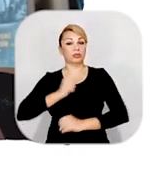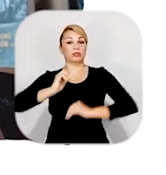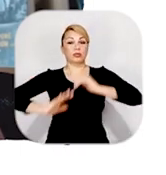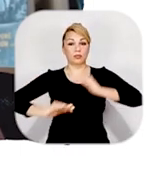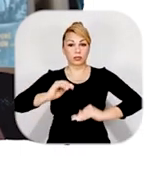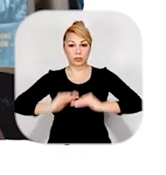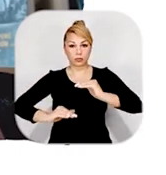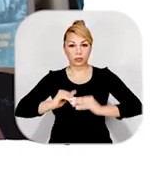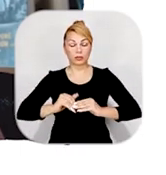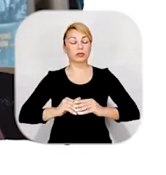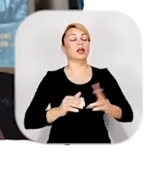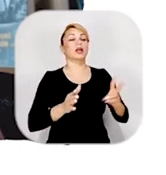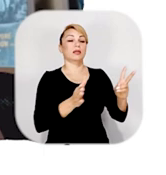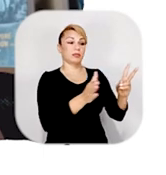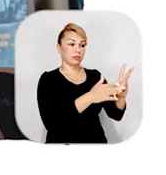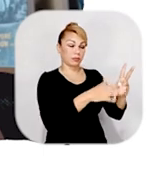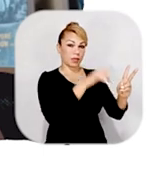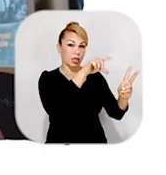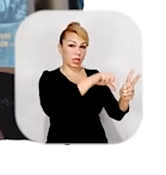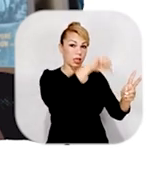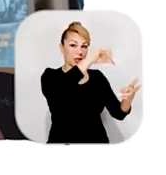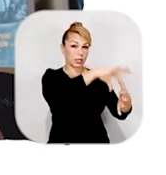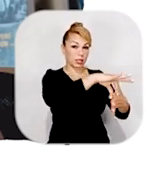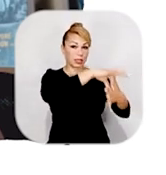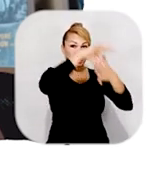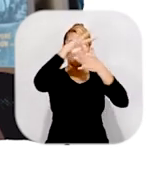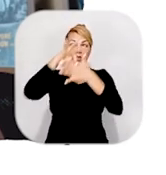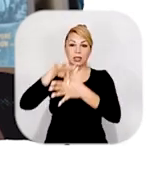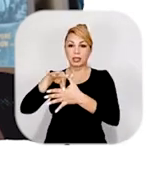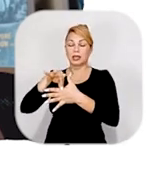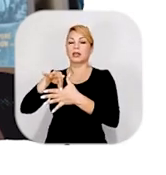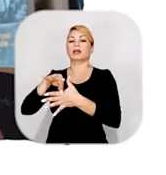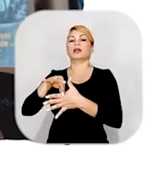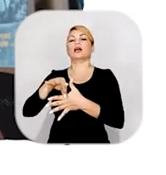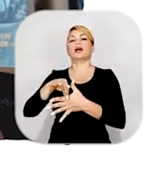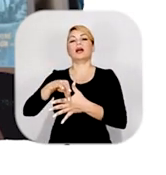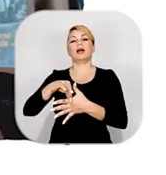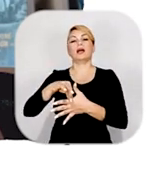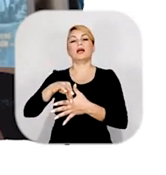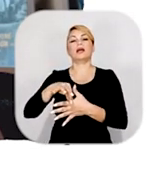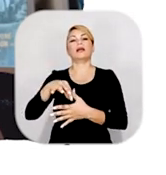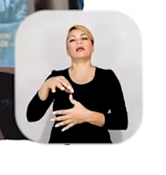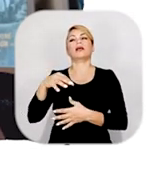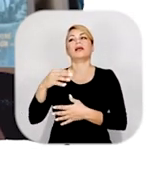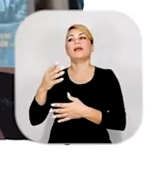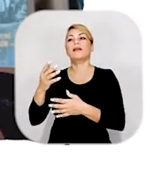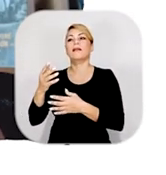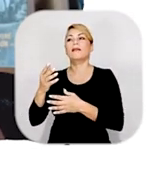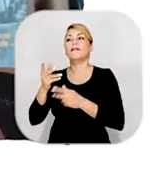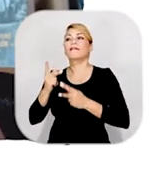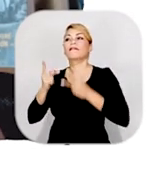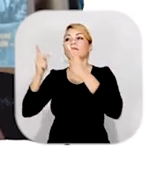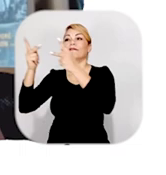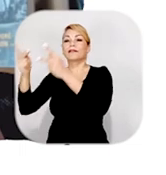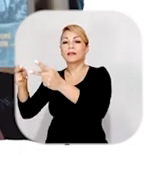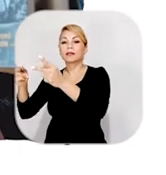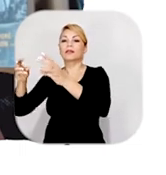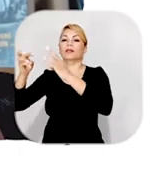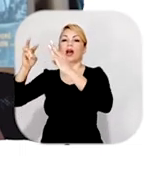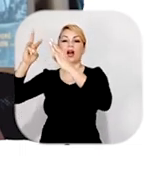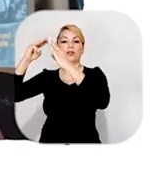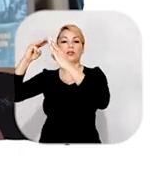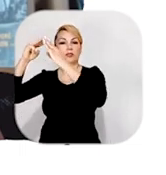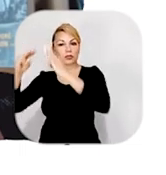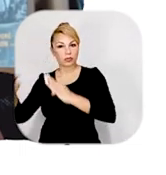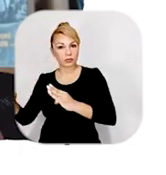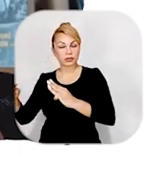índios, alguns representantes indígenas das terras indígenas Rio Branco e Guaporé, para visitar os museus da Europa, para eles poderem ter a